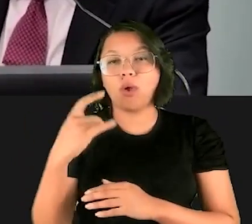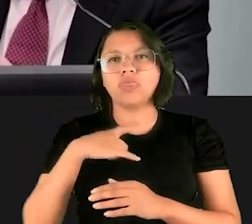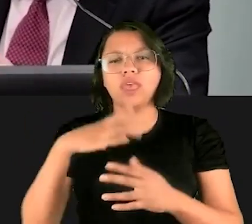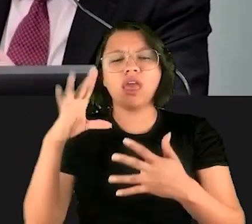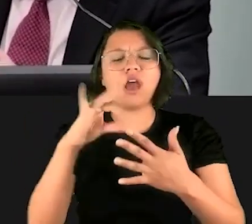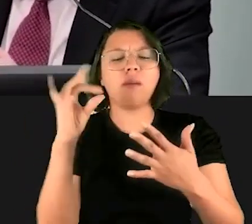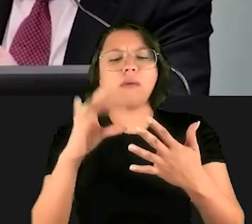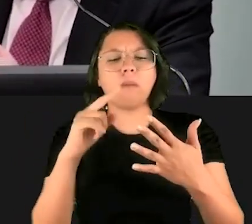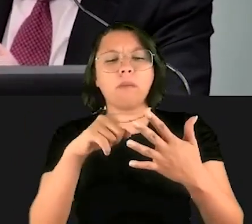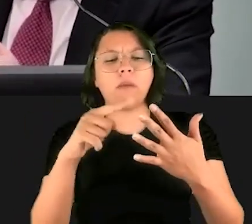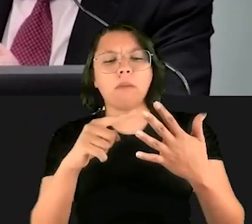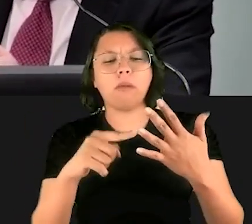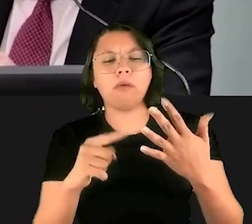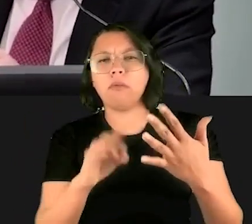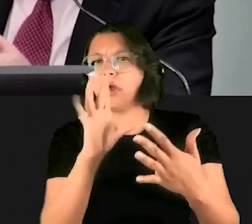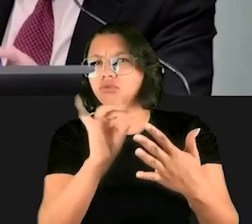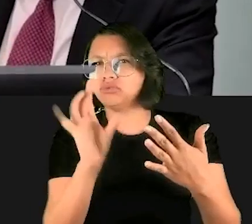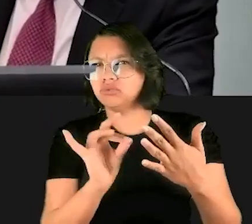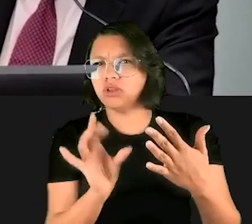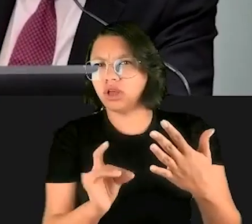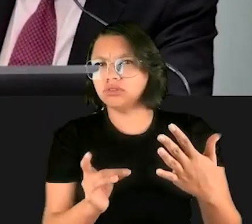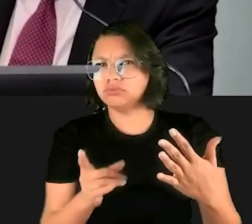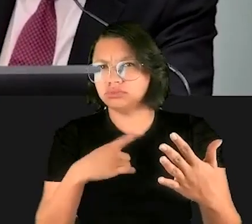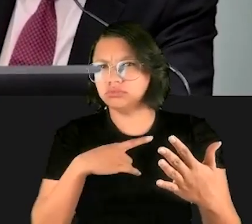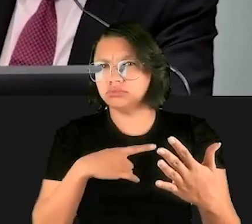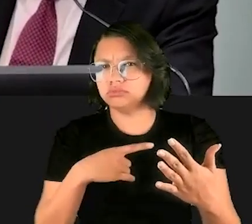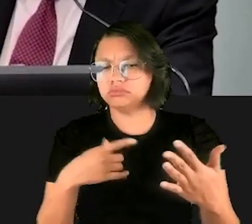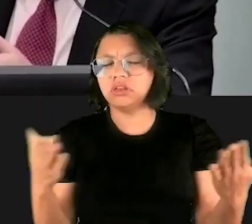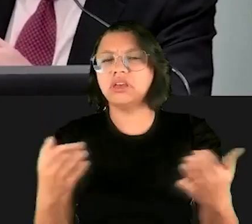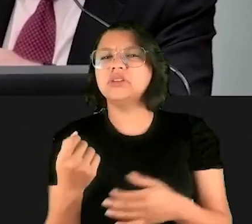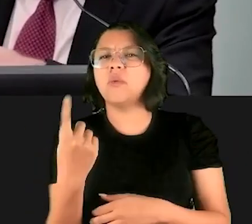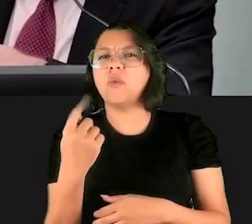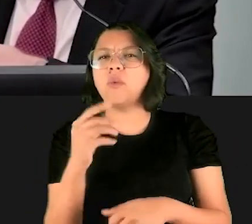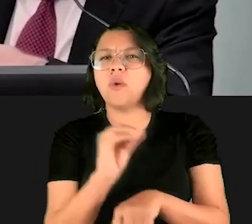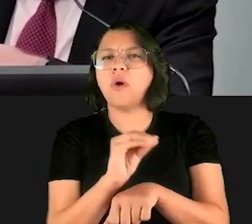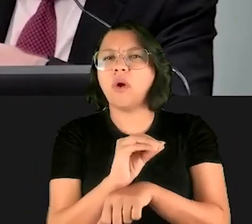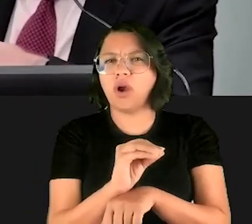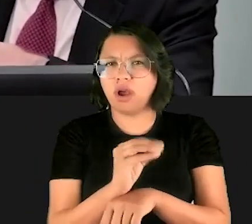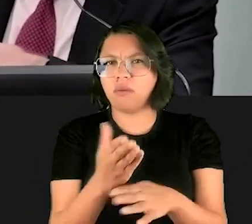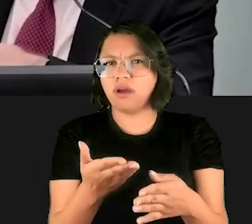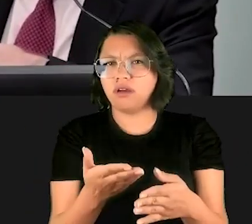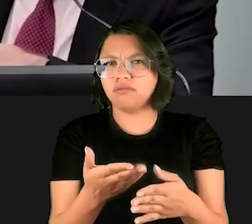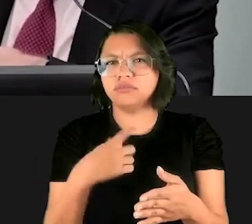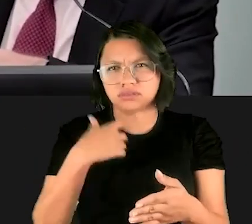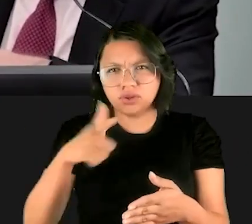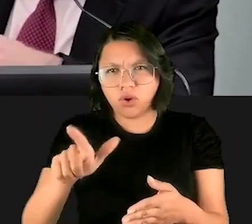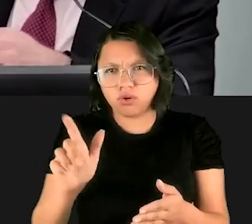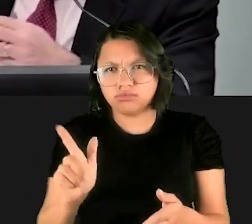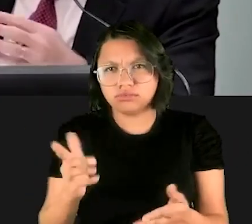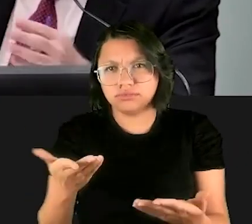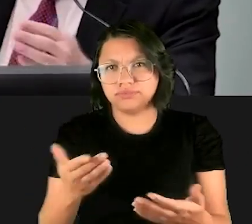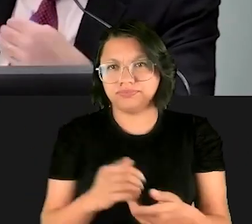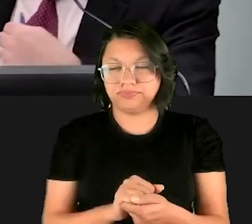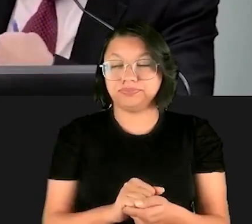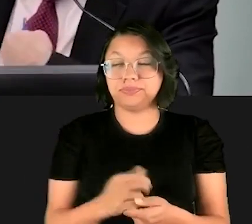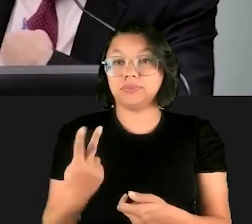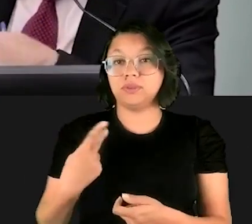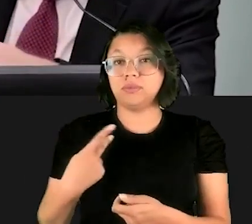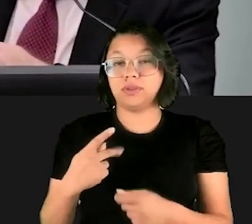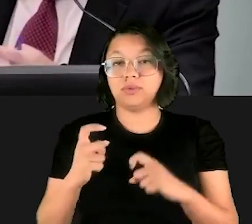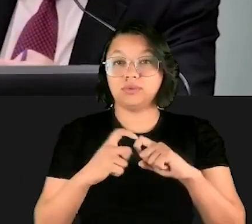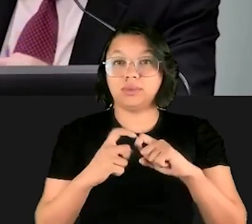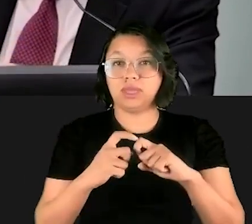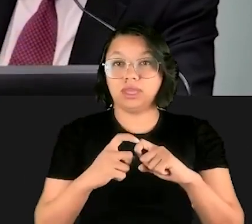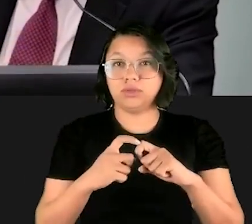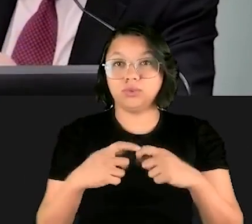alternativas disponíveis, né? Será que esse é o único tratamento disponível? Temos outros? E, para nós